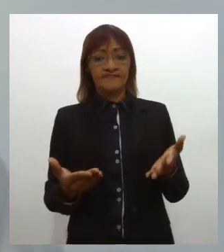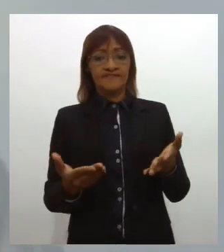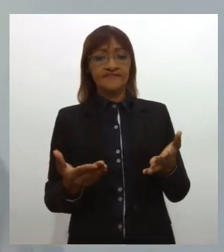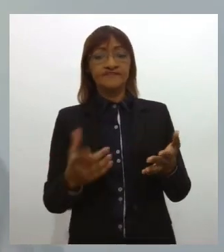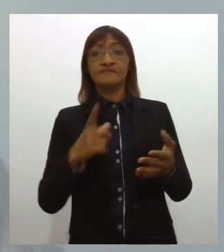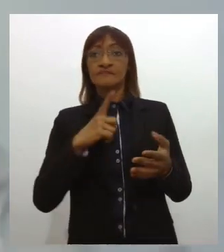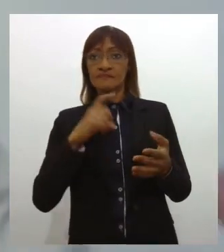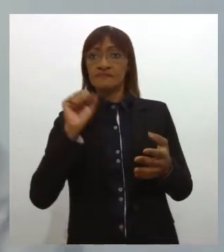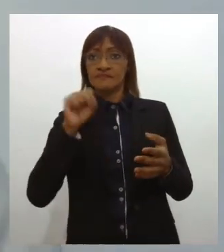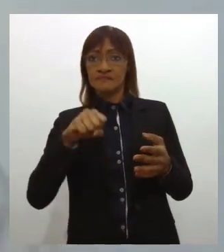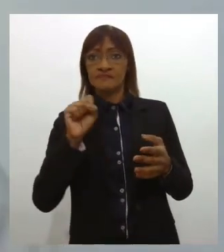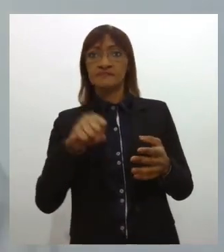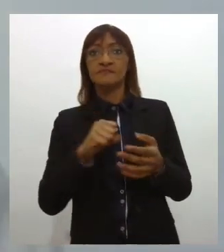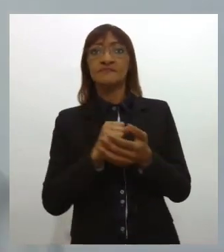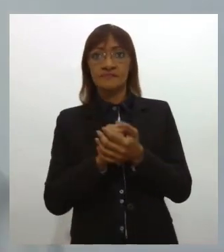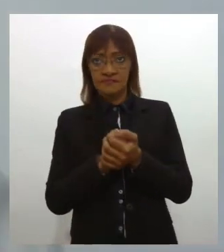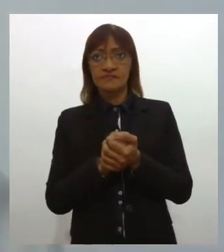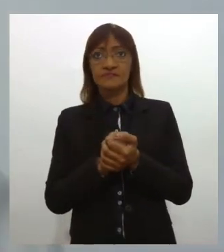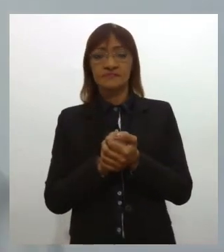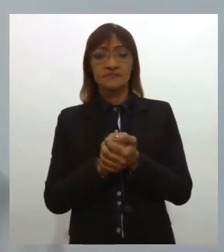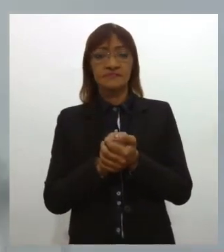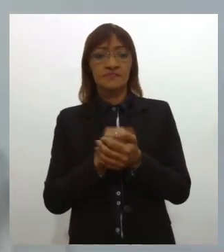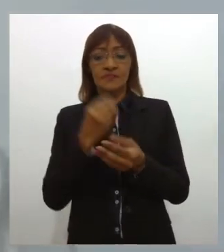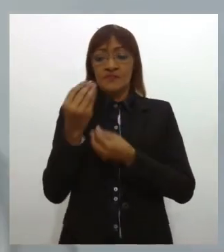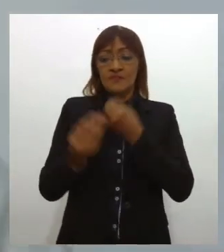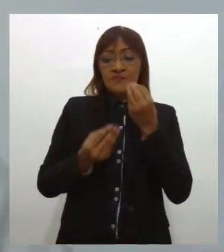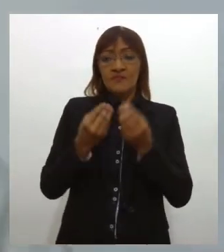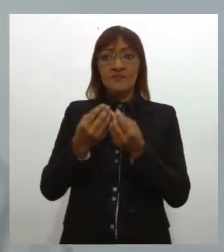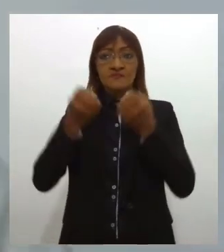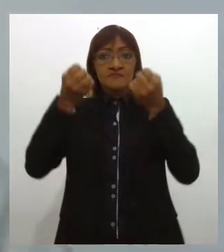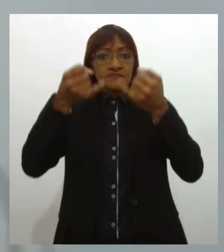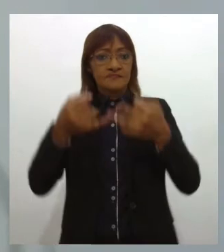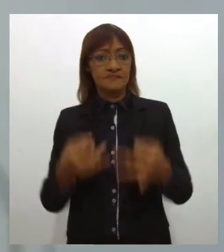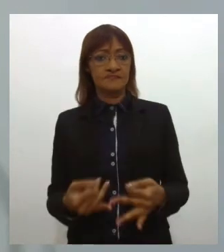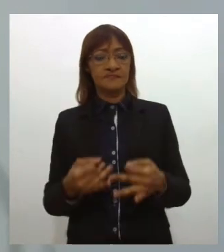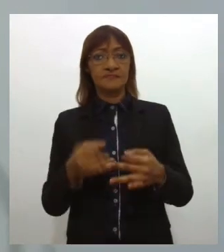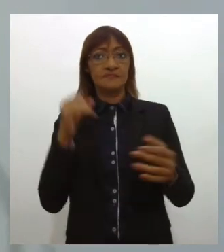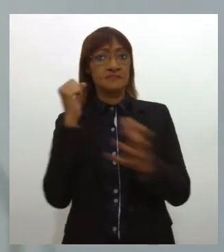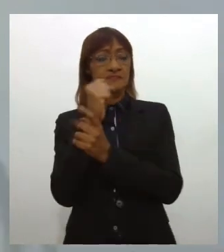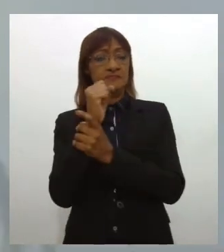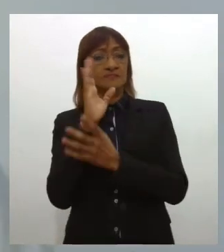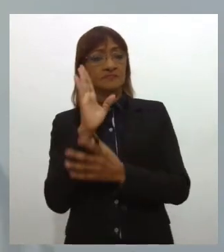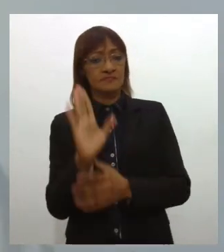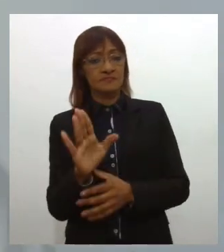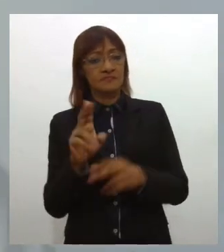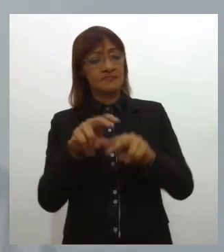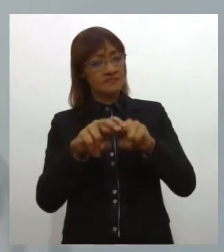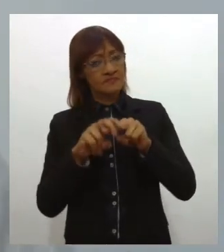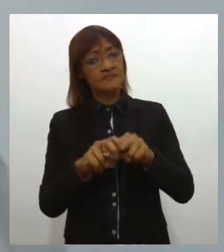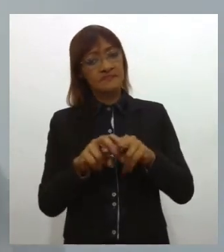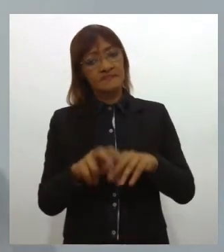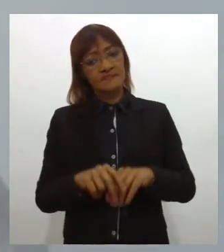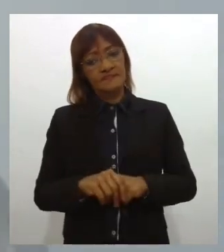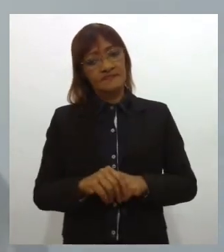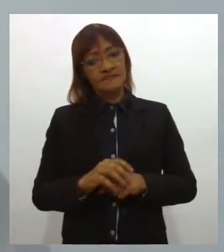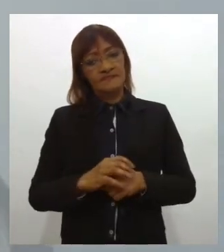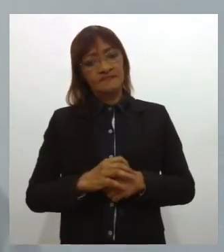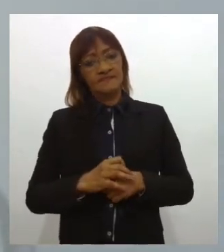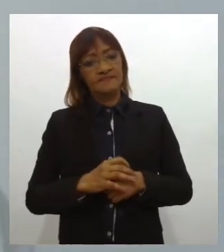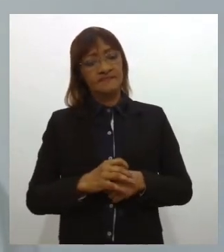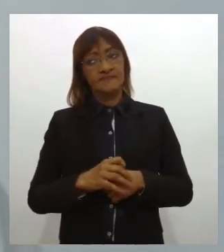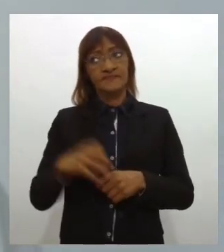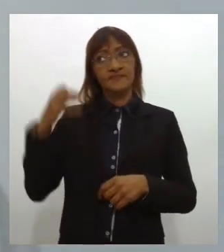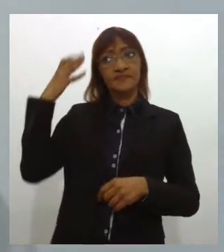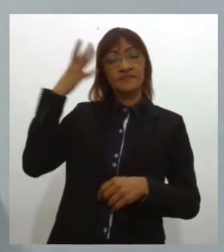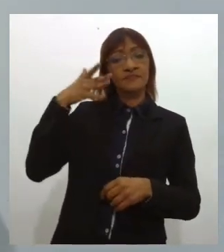dar base no discurso, para dar base nas indicações, isso permite o sair do